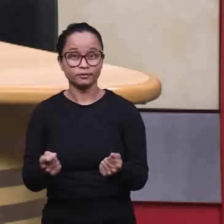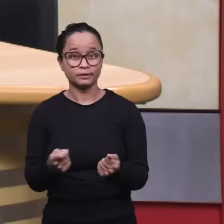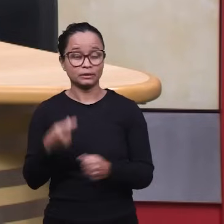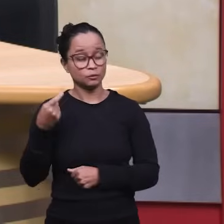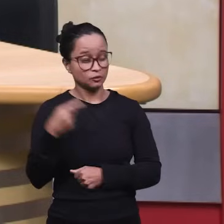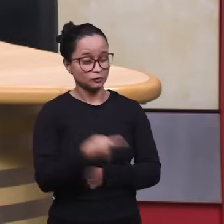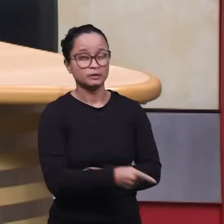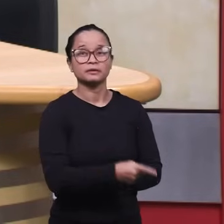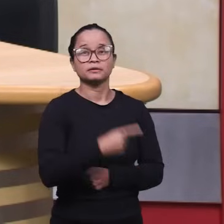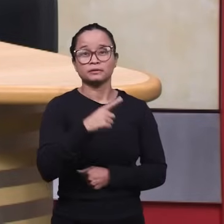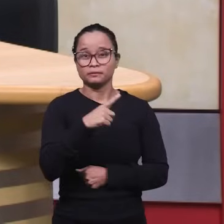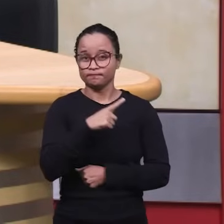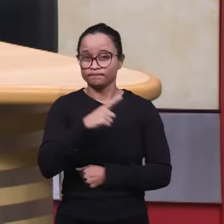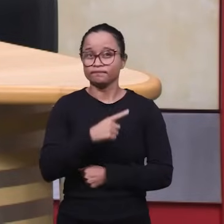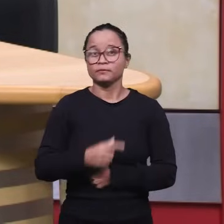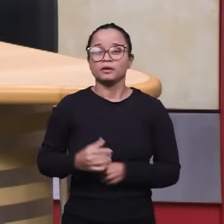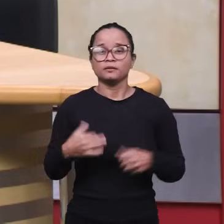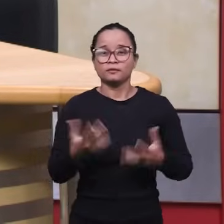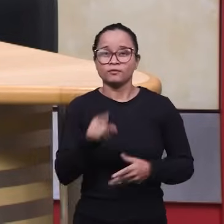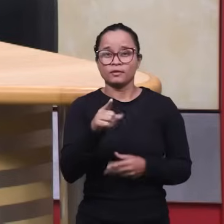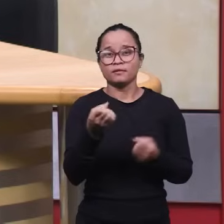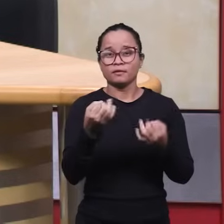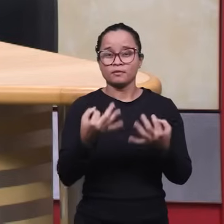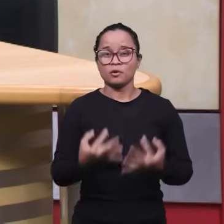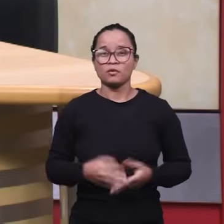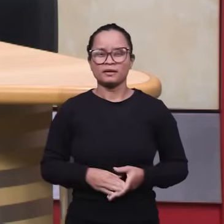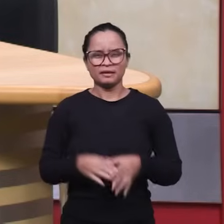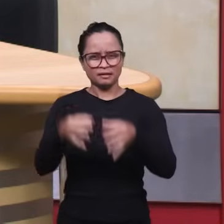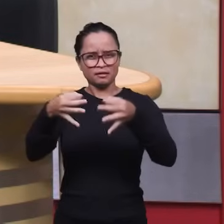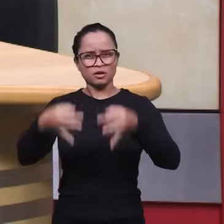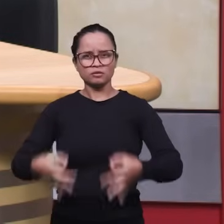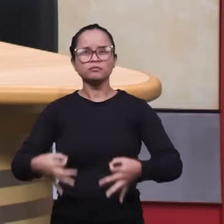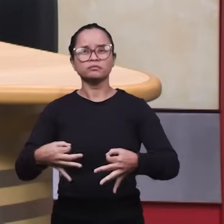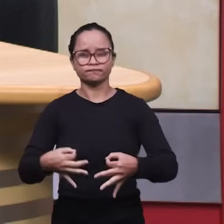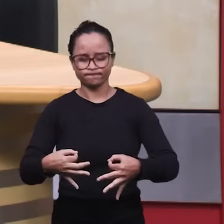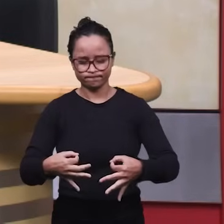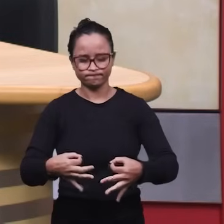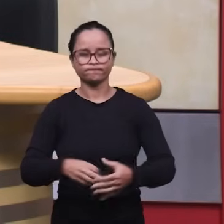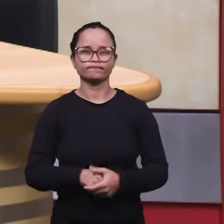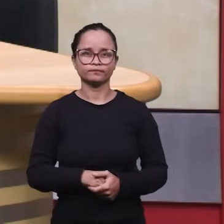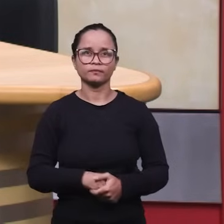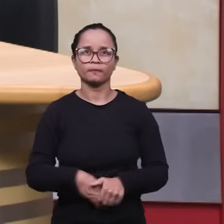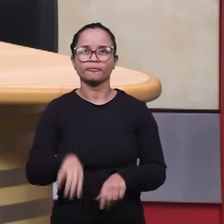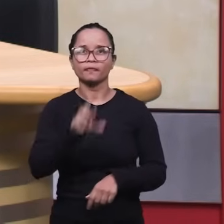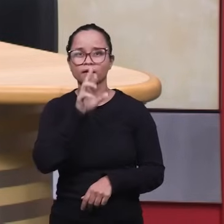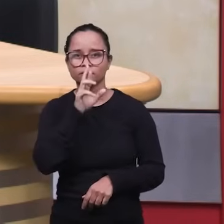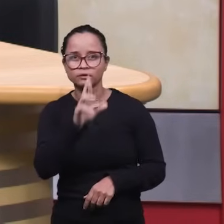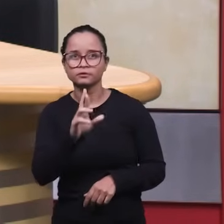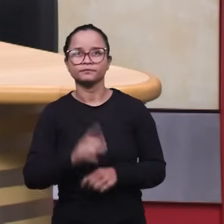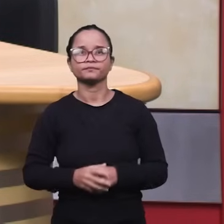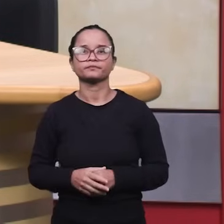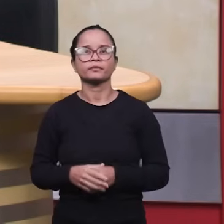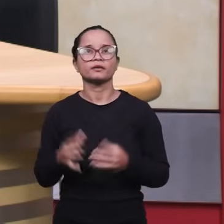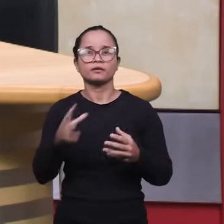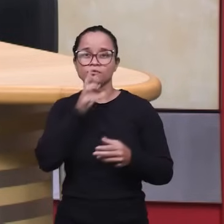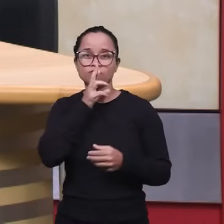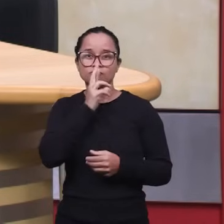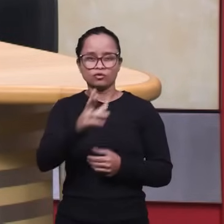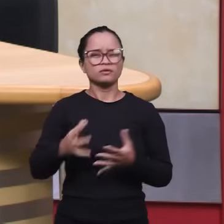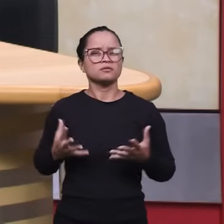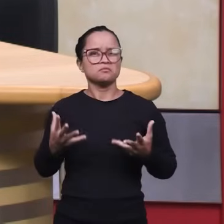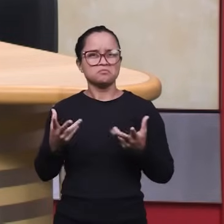maravilhosas, são profundas, você falou, né? São assertivas, a Não, forma são como... coisas que o senhor responde na palavra. As respostas